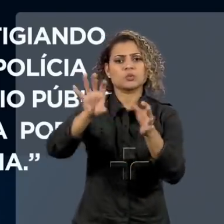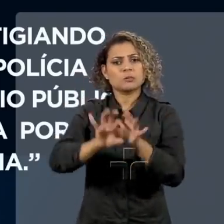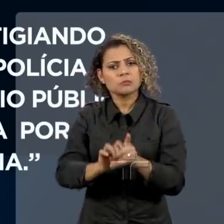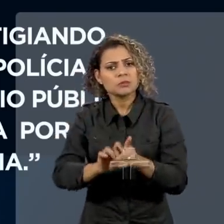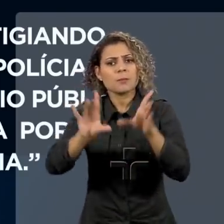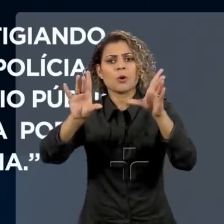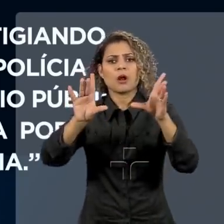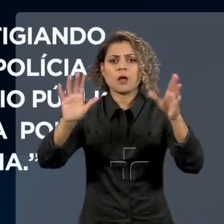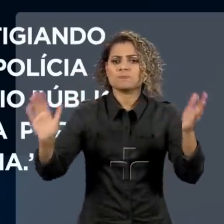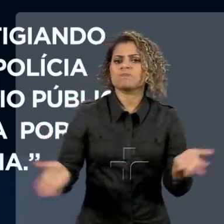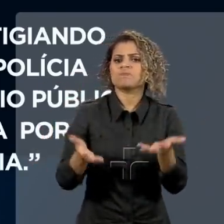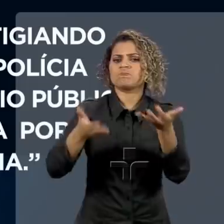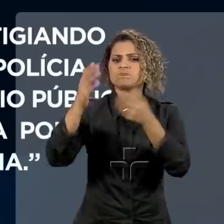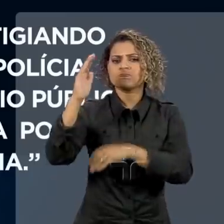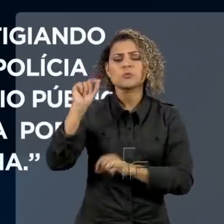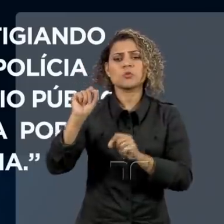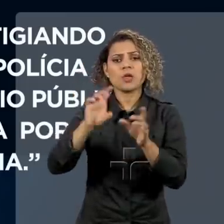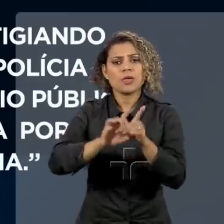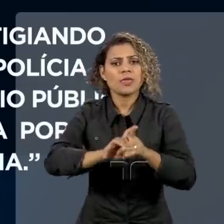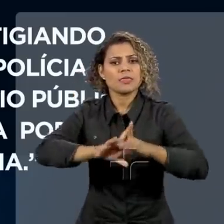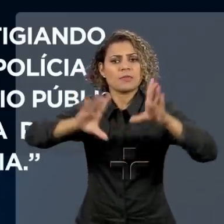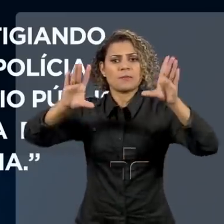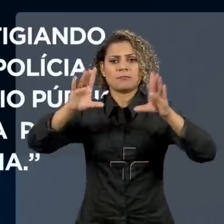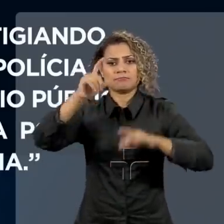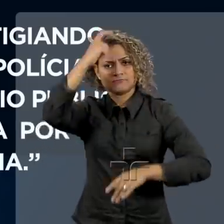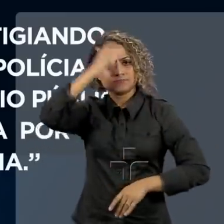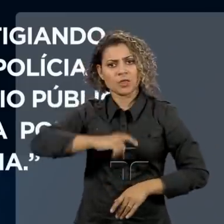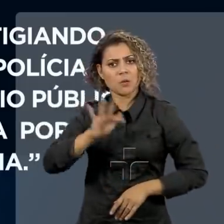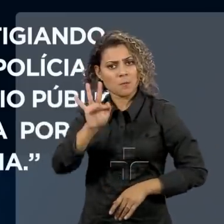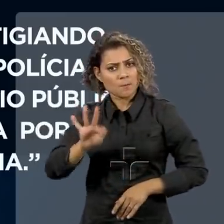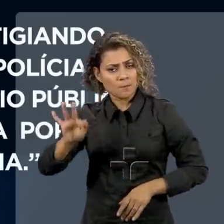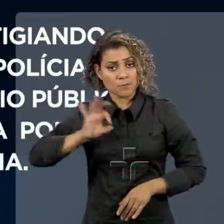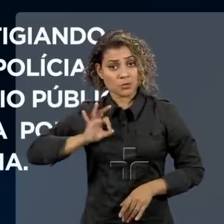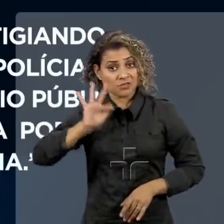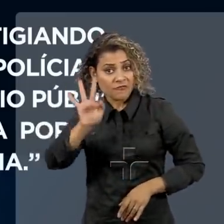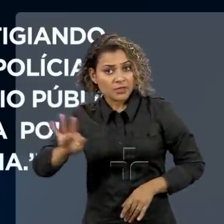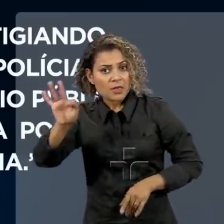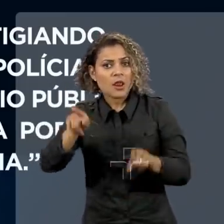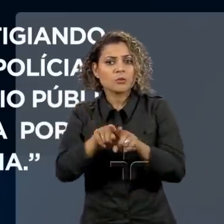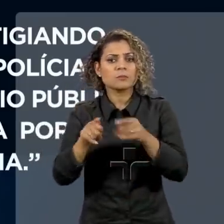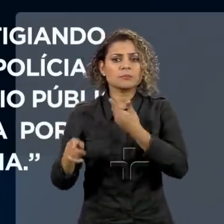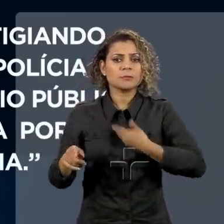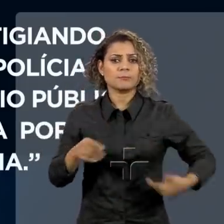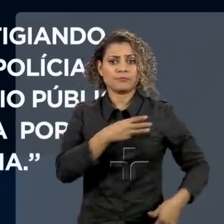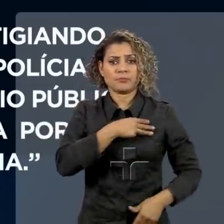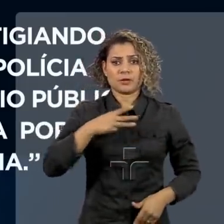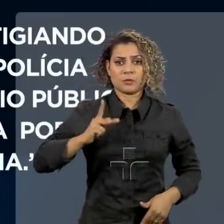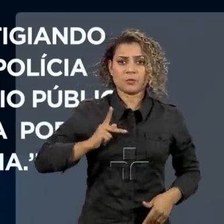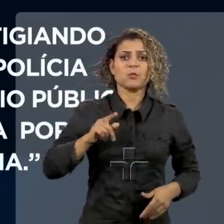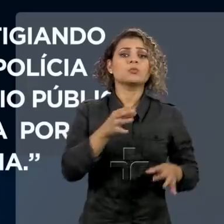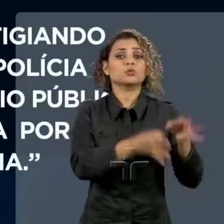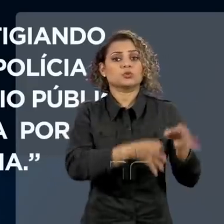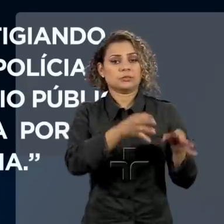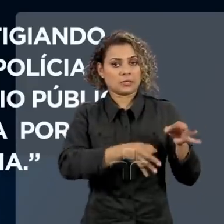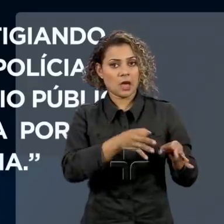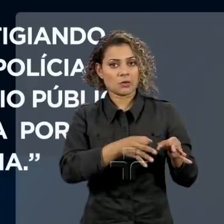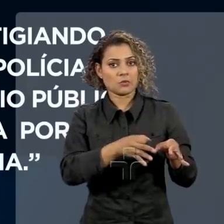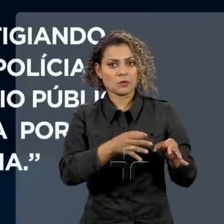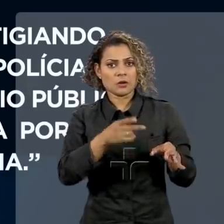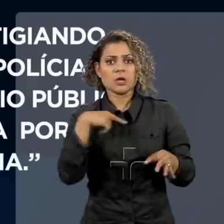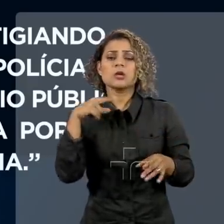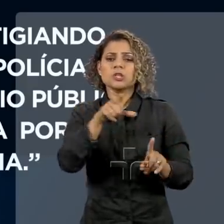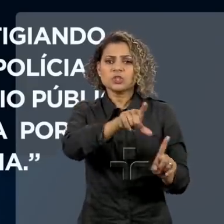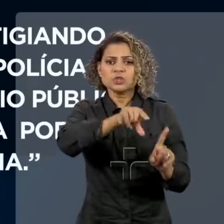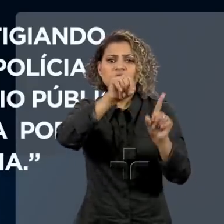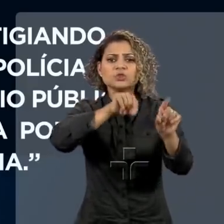democráticas, prestigiando a independência da Polícia Federal, do Ministério Público e Judiciário. E concluiu: escolha